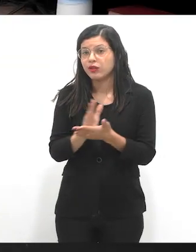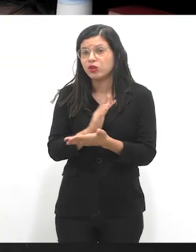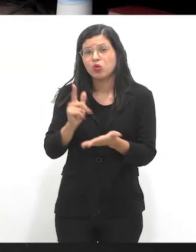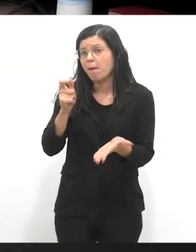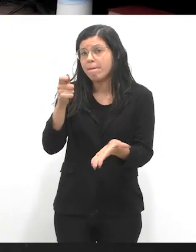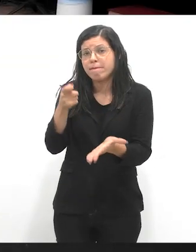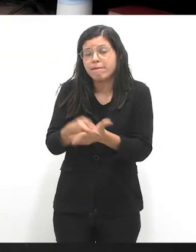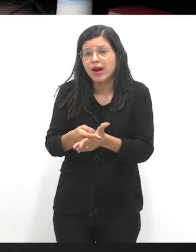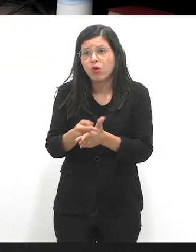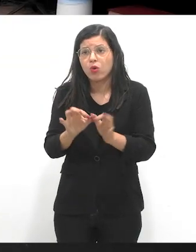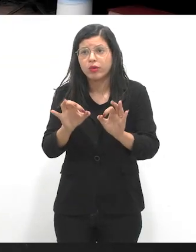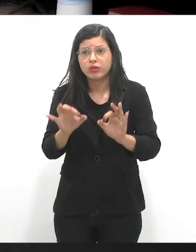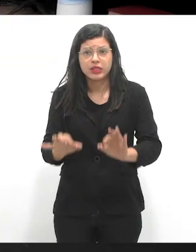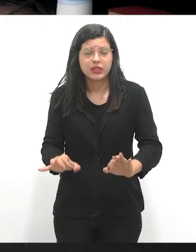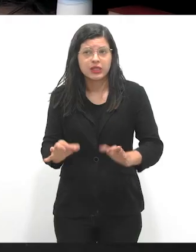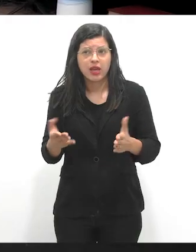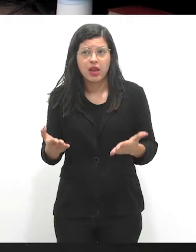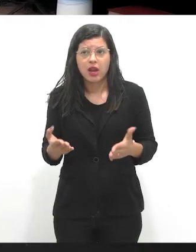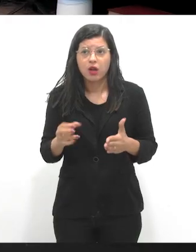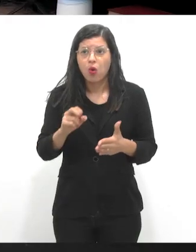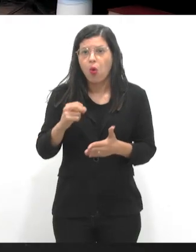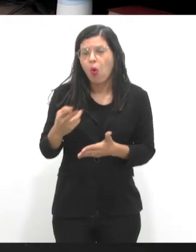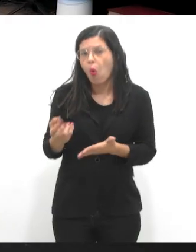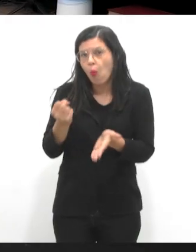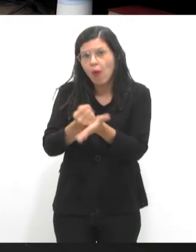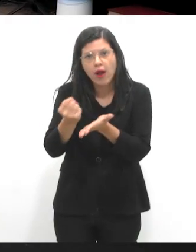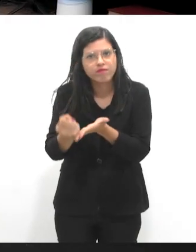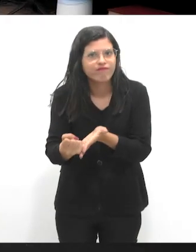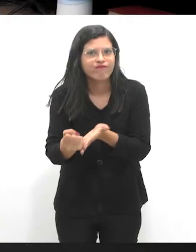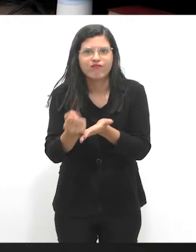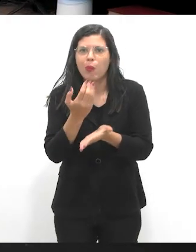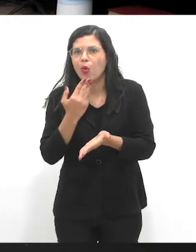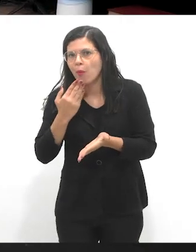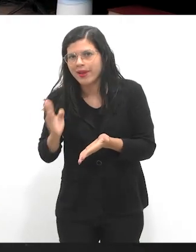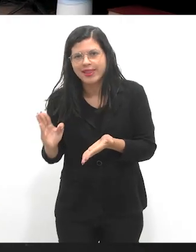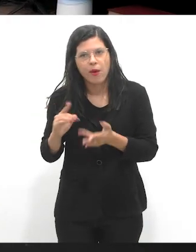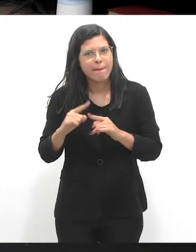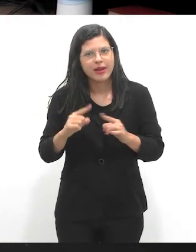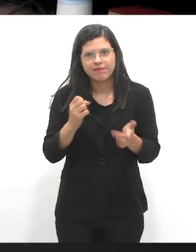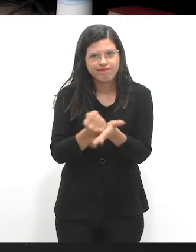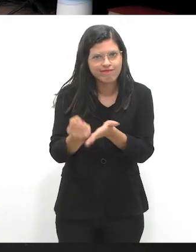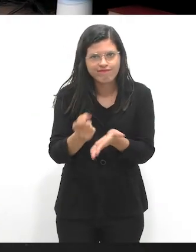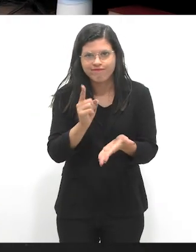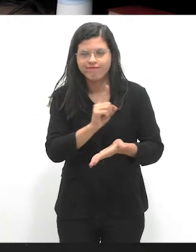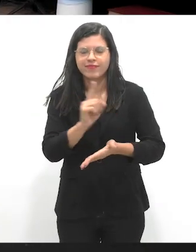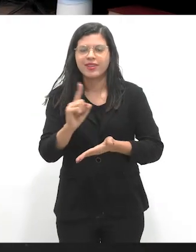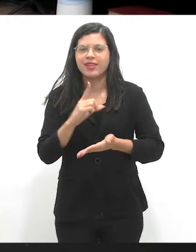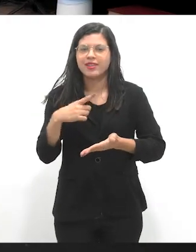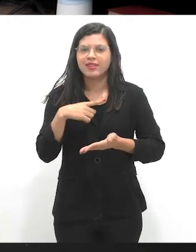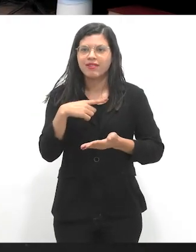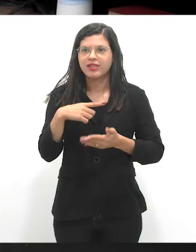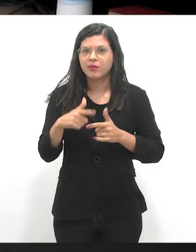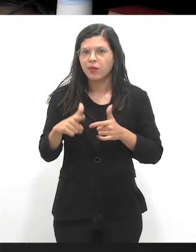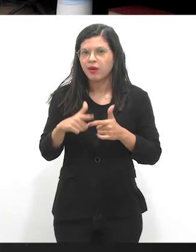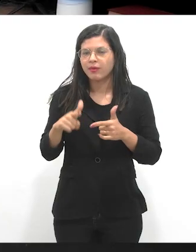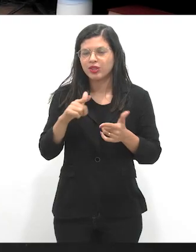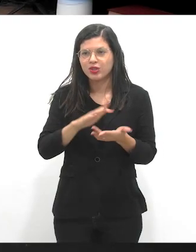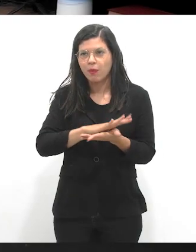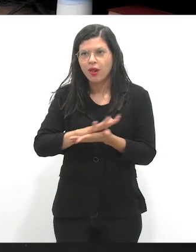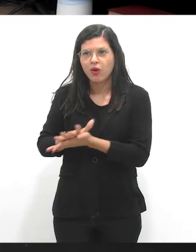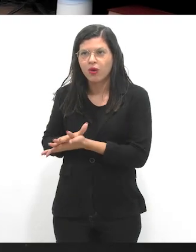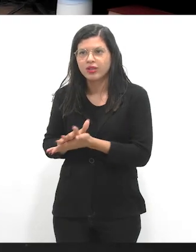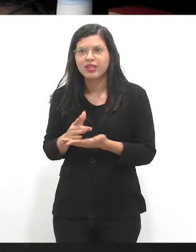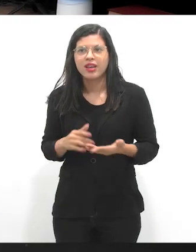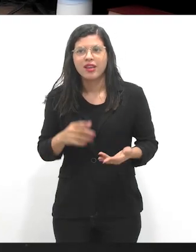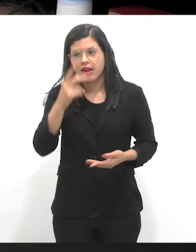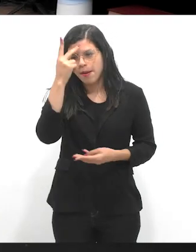de que não pagou exatamente corretamente aqui, ou não assinou a carteira de trabalho, prometeu, mas não assinou. Teve essas questões de discriminação, aí a